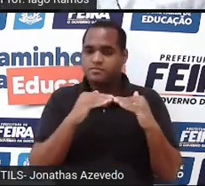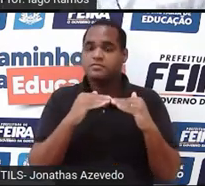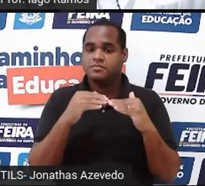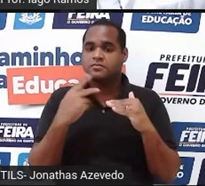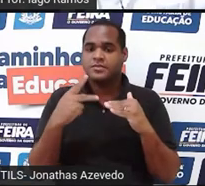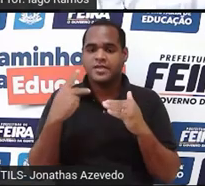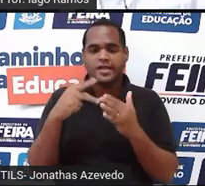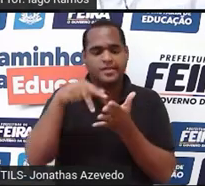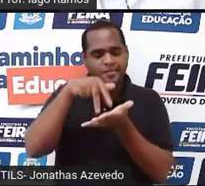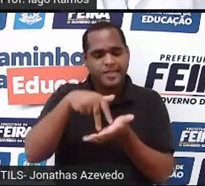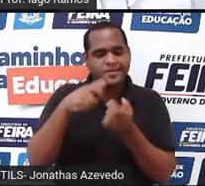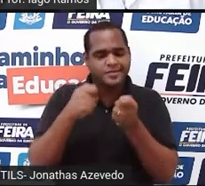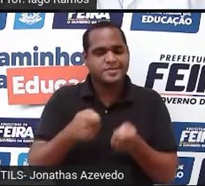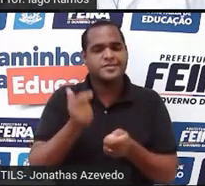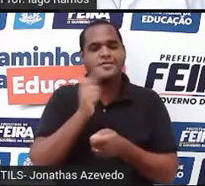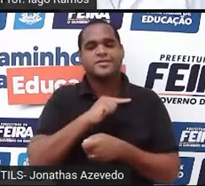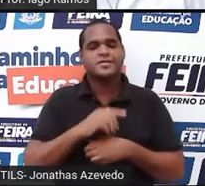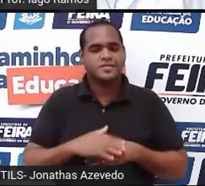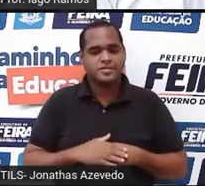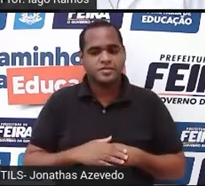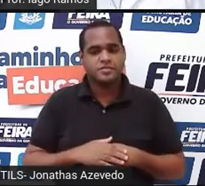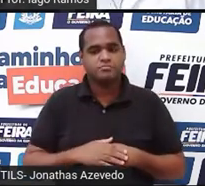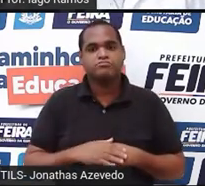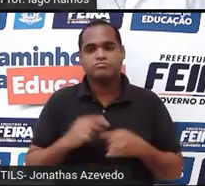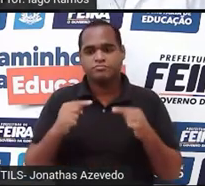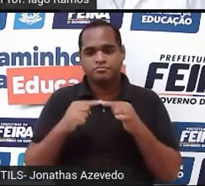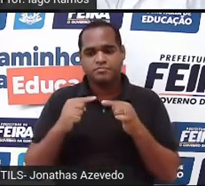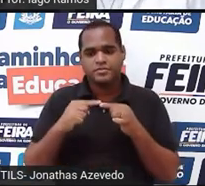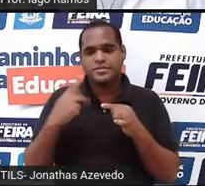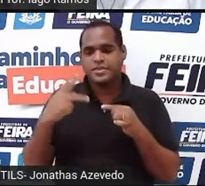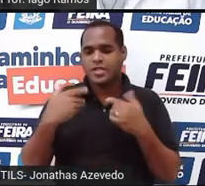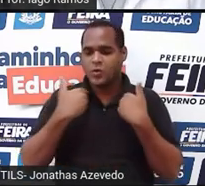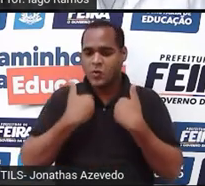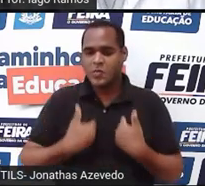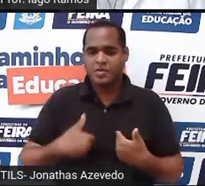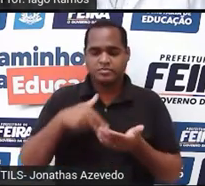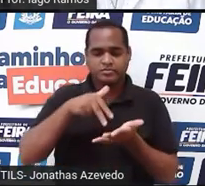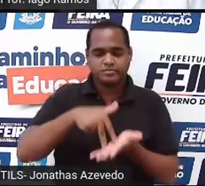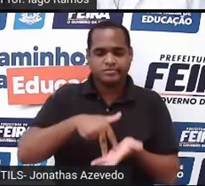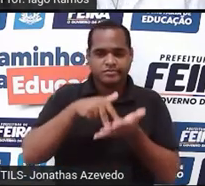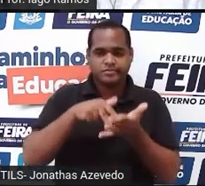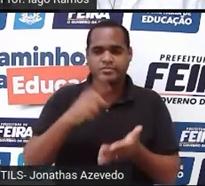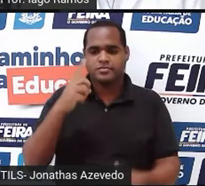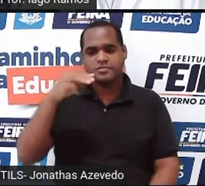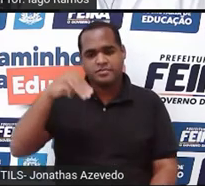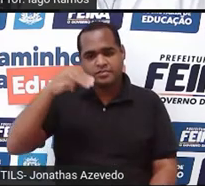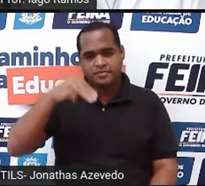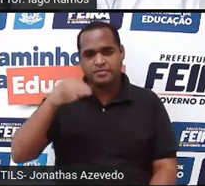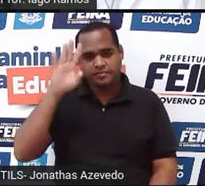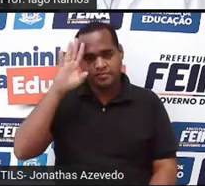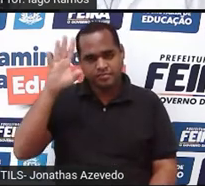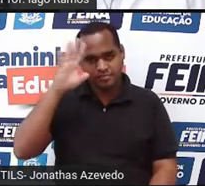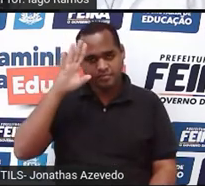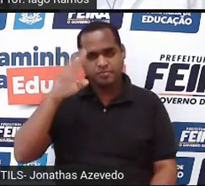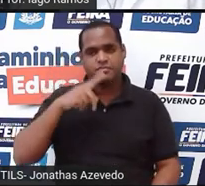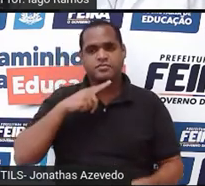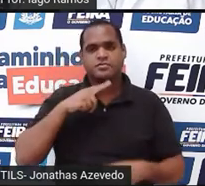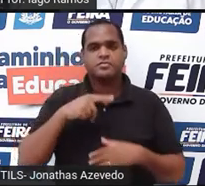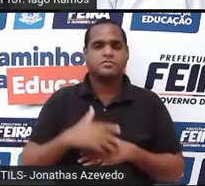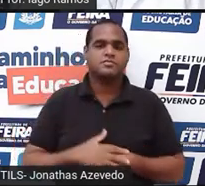seu peso e na verdade precisa ser chamado de massa corporal eu vou te dar um minutinho para você pensar